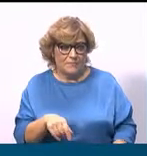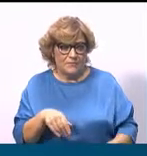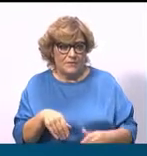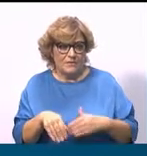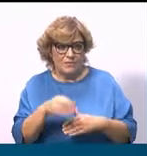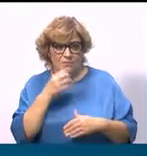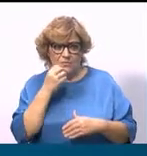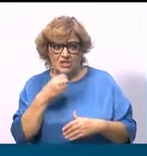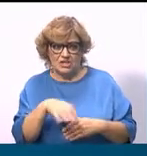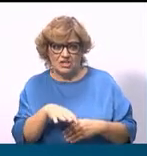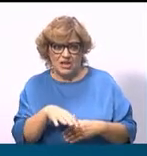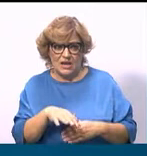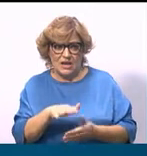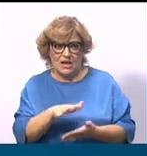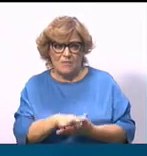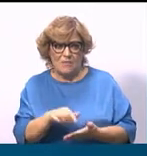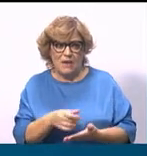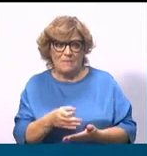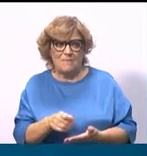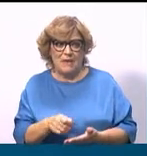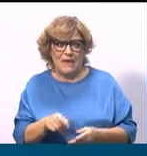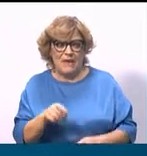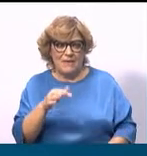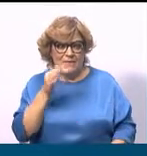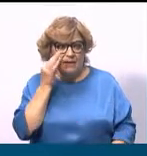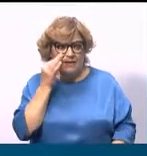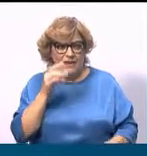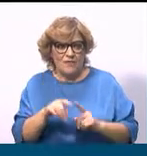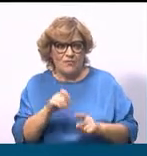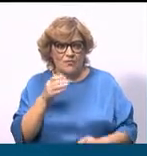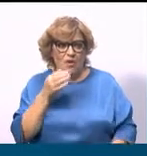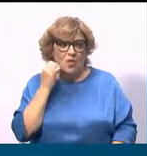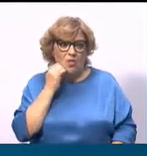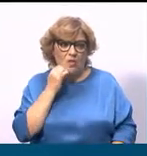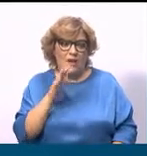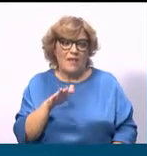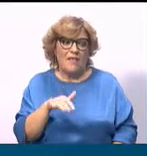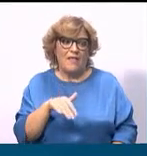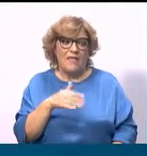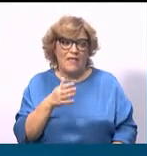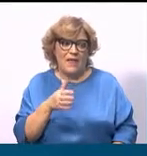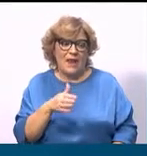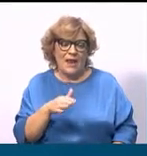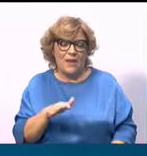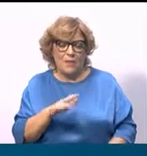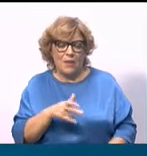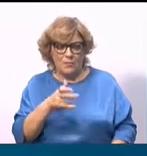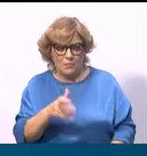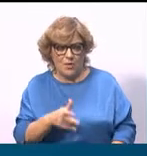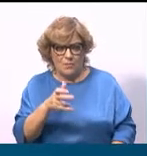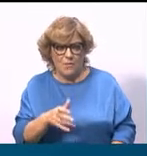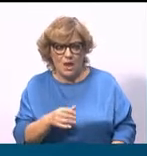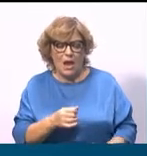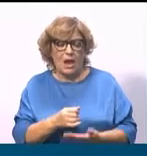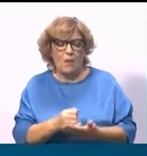vamos deixar de apoiar mais nesse pé para tentar fugir à dor e vamos fazer uma marcha antiálgica, ou seja, vamos fazer um